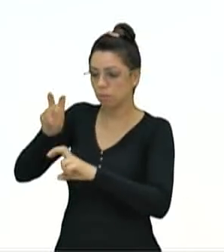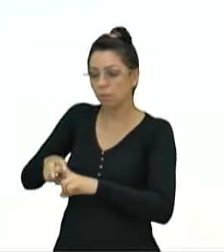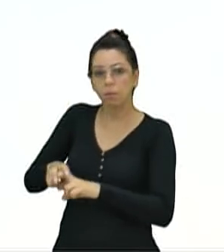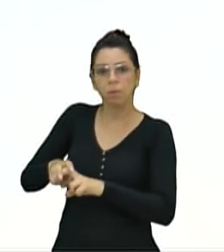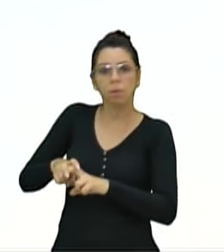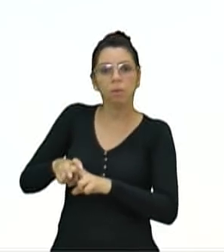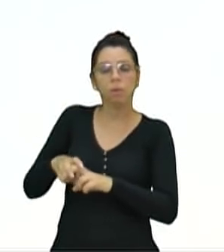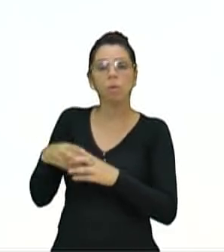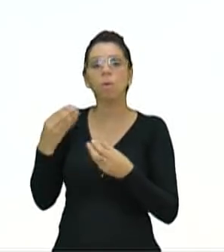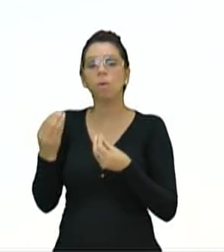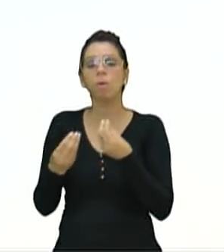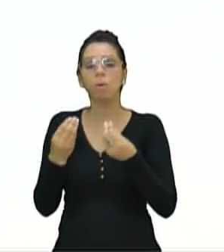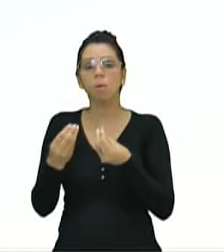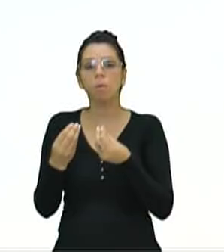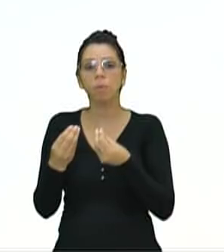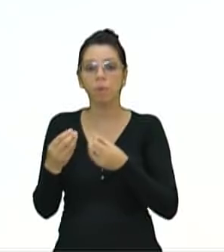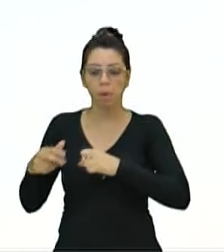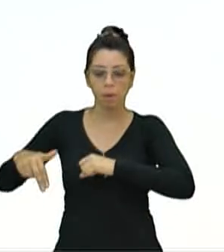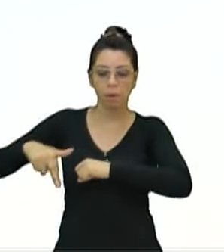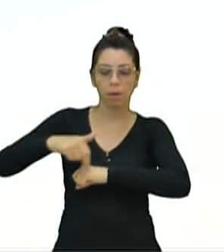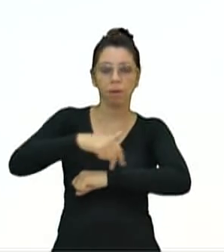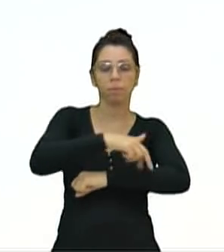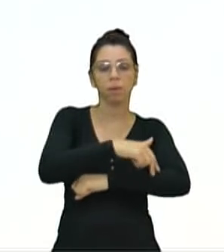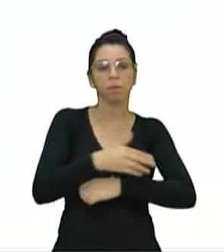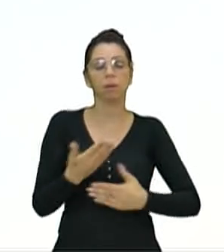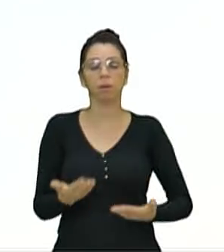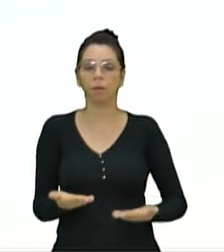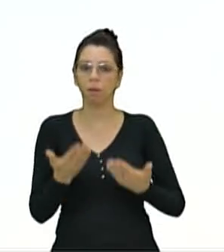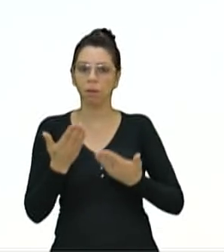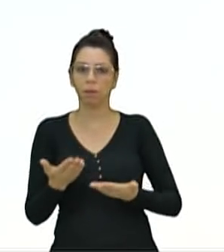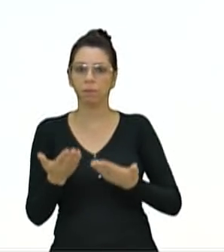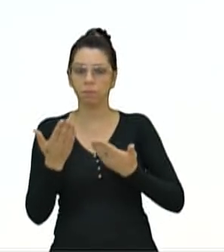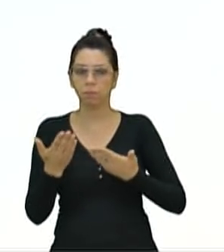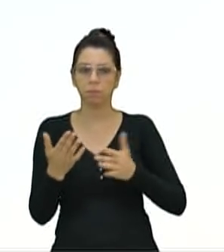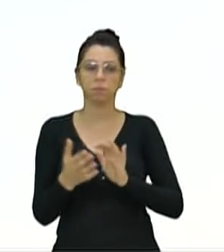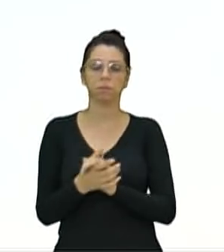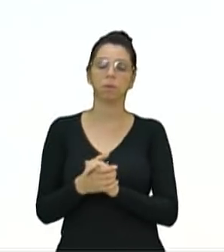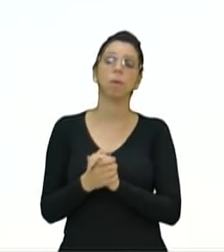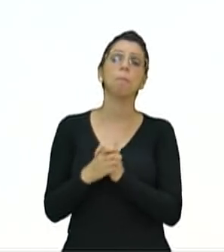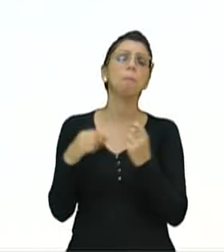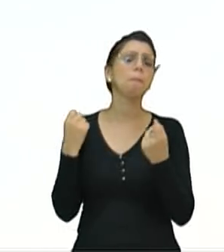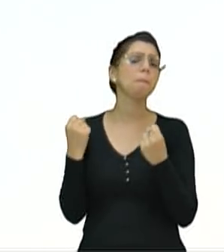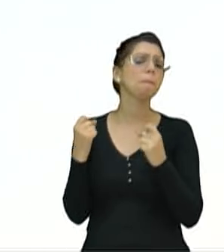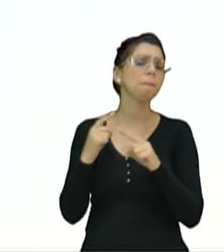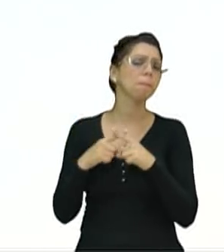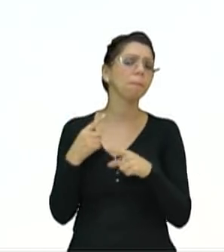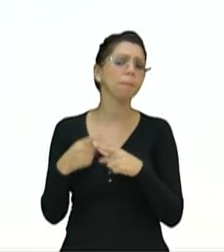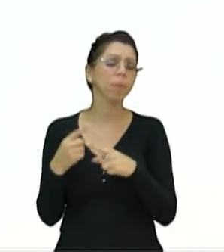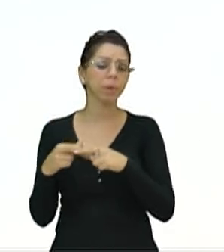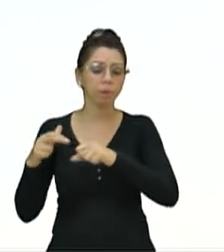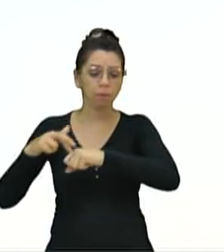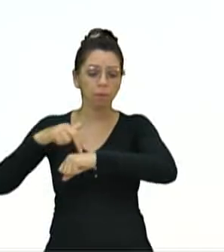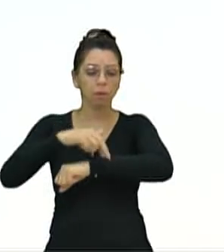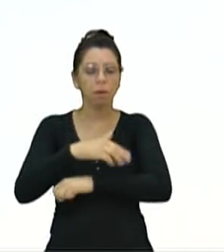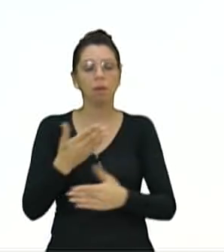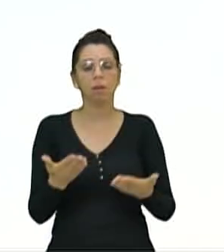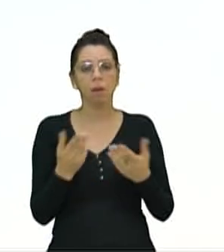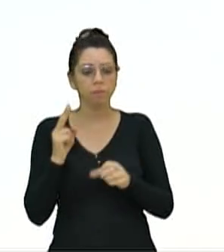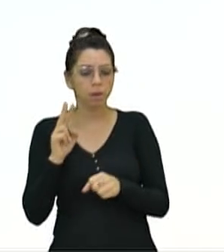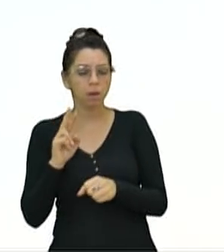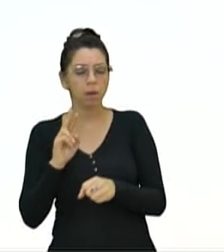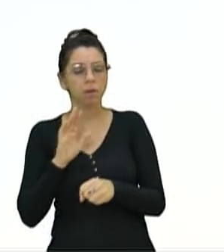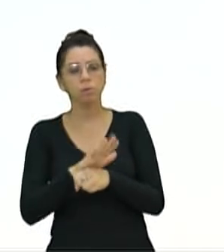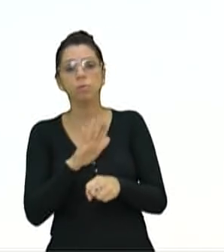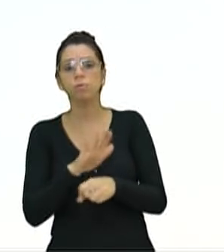leve. Por que você acha que a caminhada leve, né? Ela vai ajudar, qualquer caminhadinha ali vai ajudar